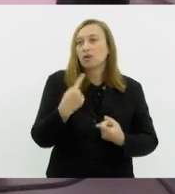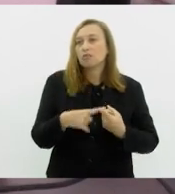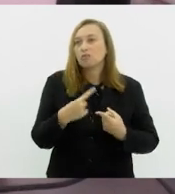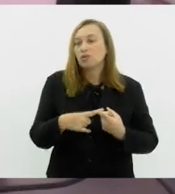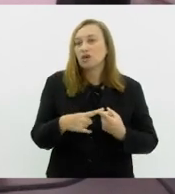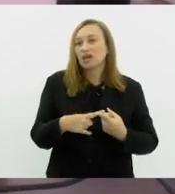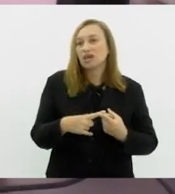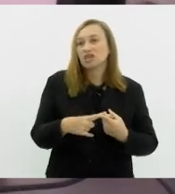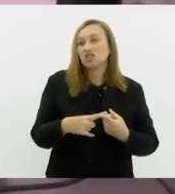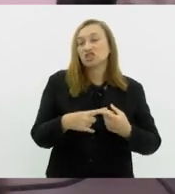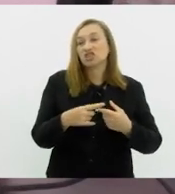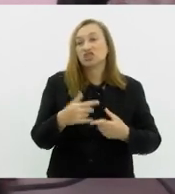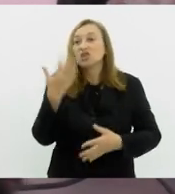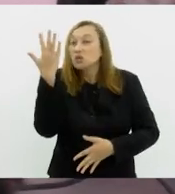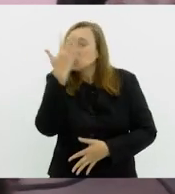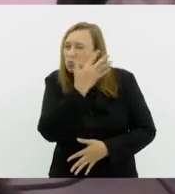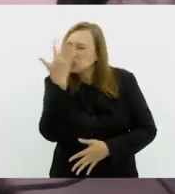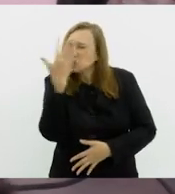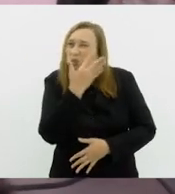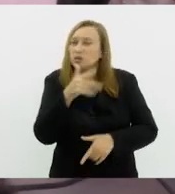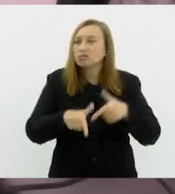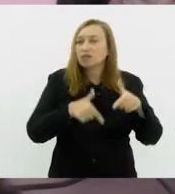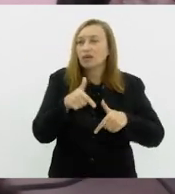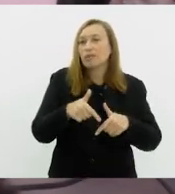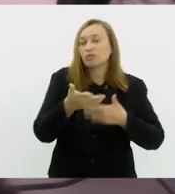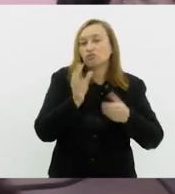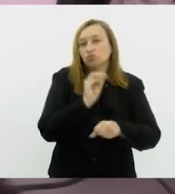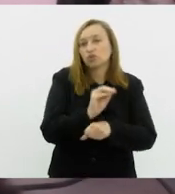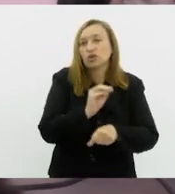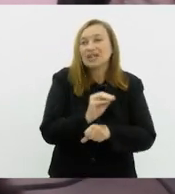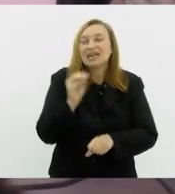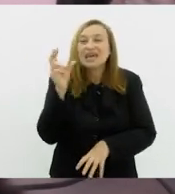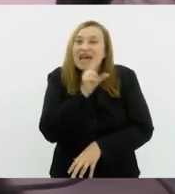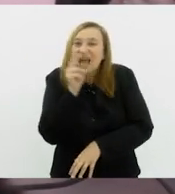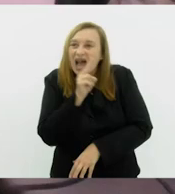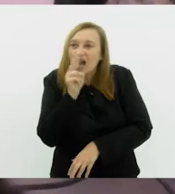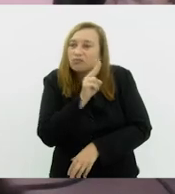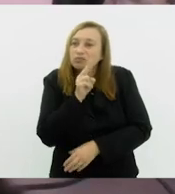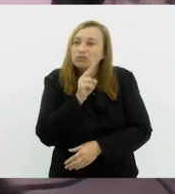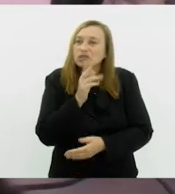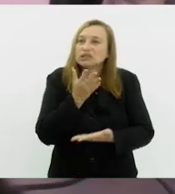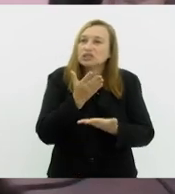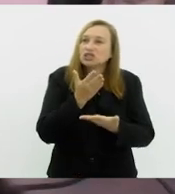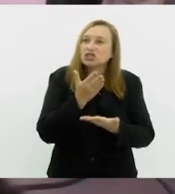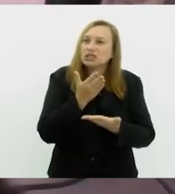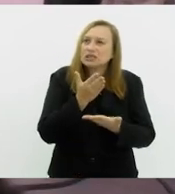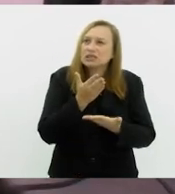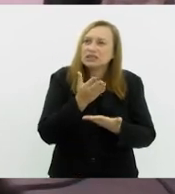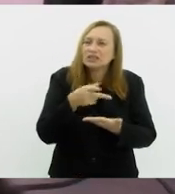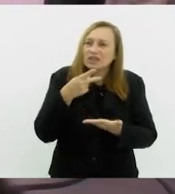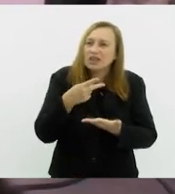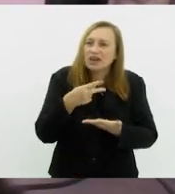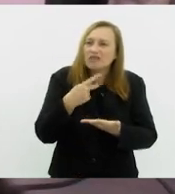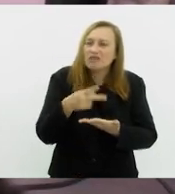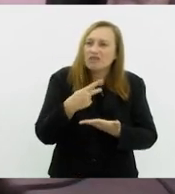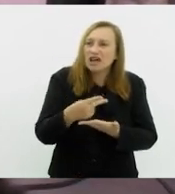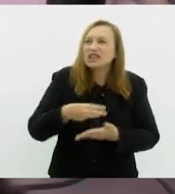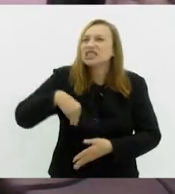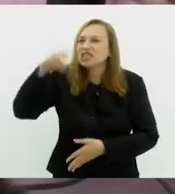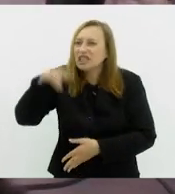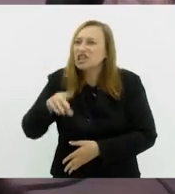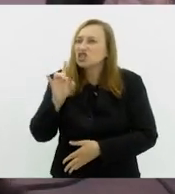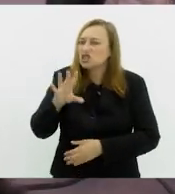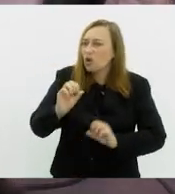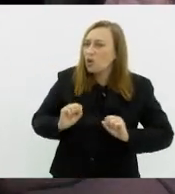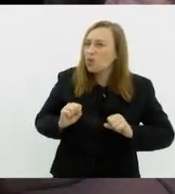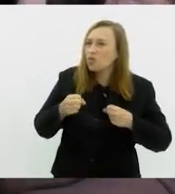invisibiliza muito o trabalho de cuidado. E, rapidamente, a gente cai na fala de quem quer só uma força